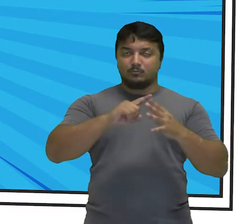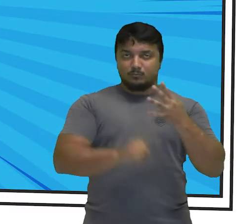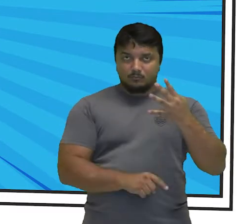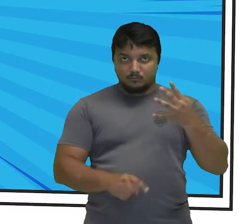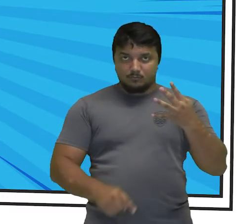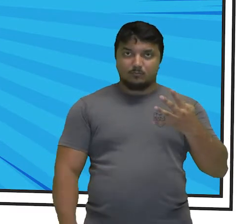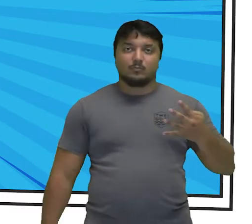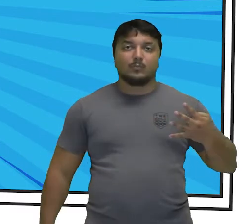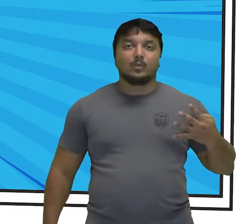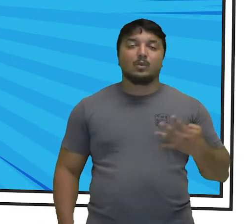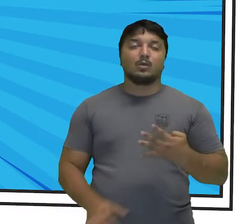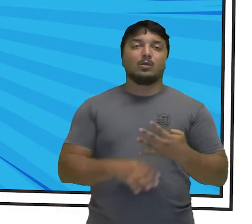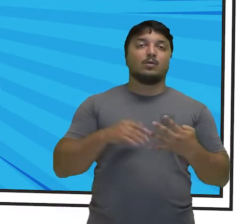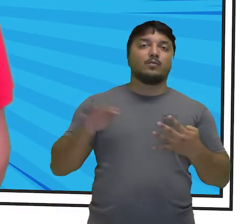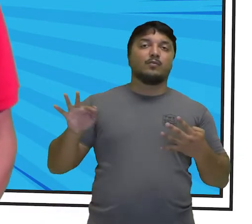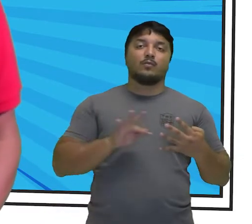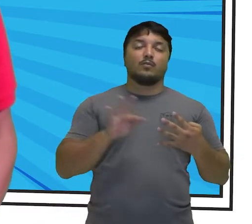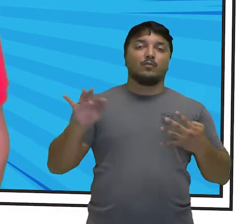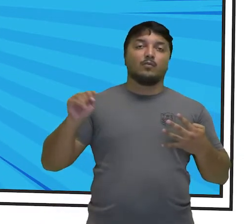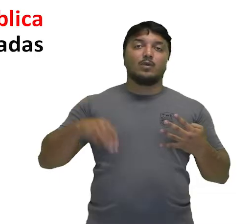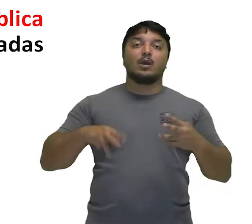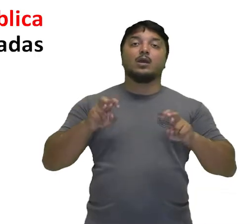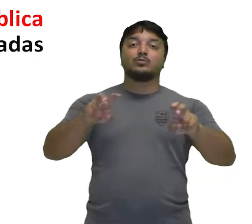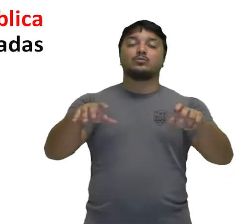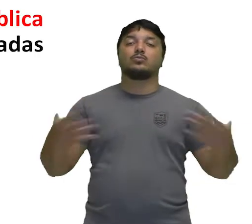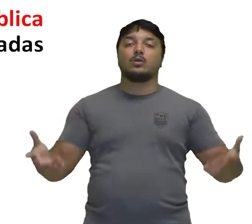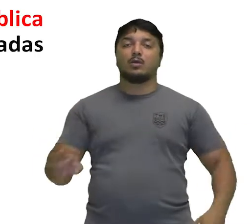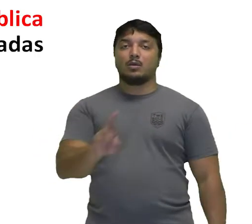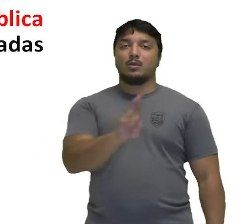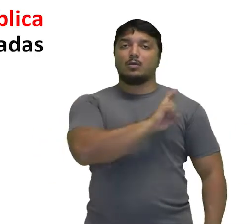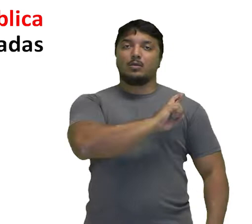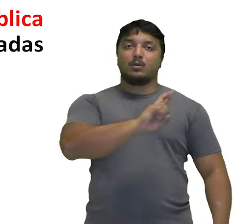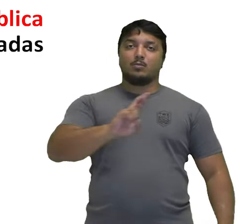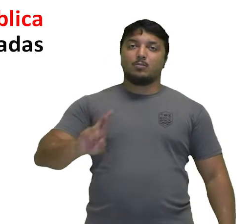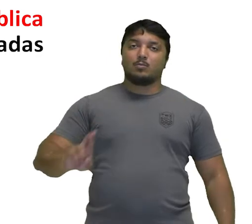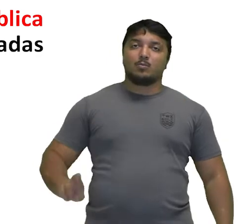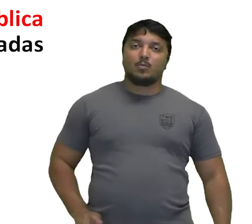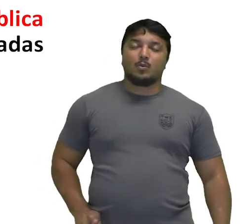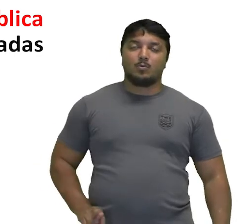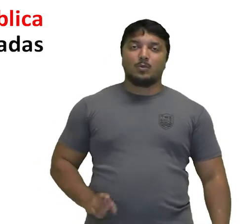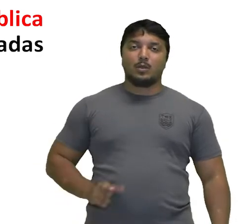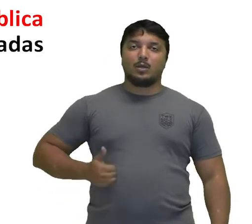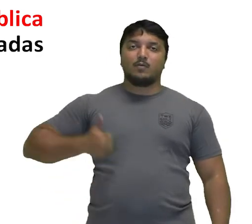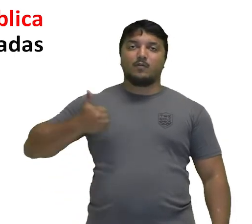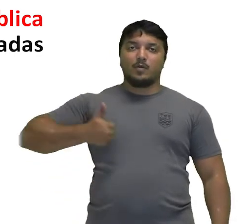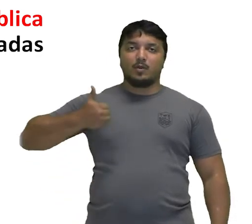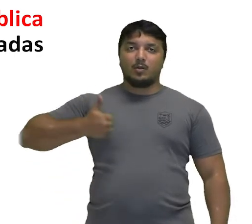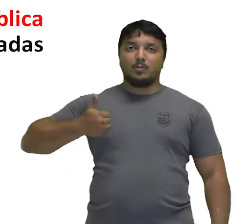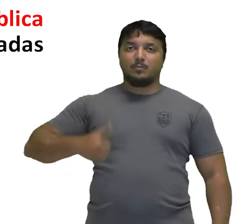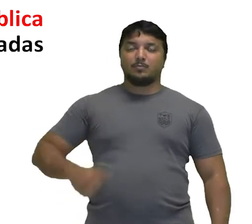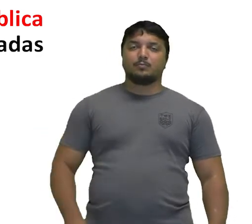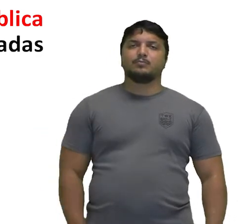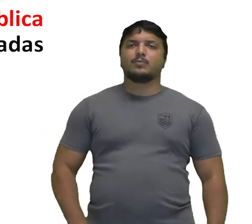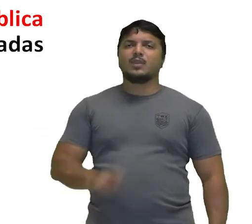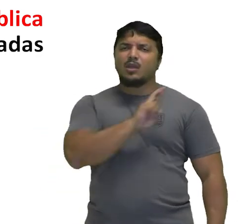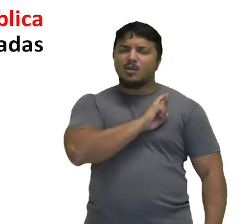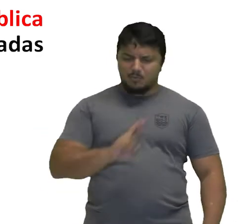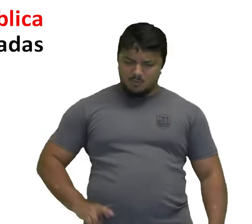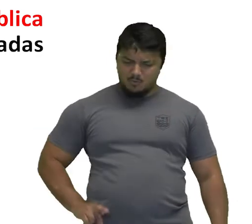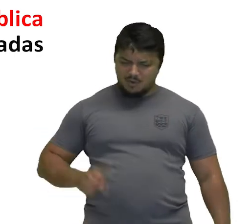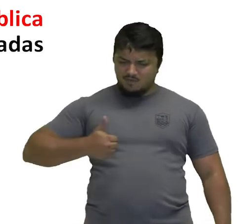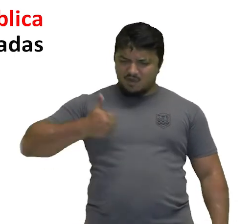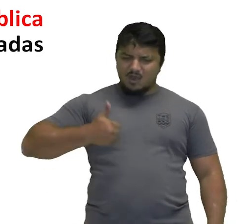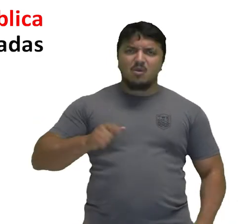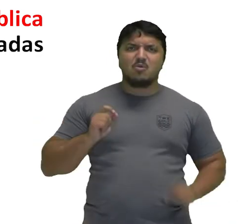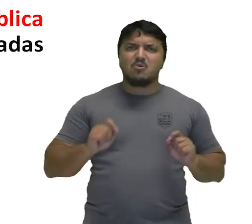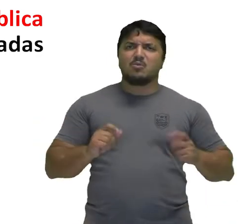4 com este assunto. República Velha. Vamos lá. República Velha. O